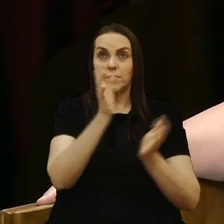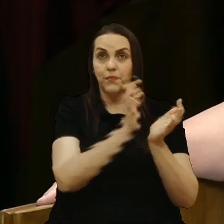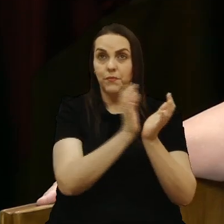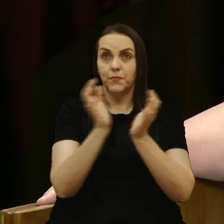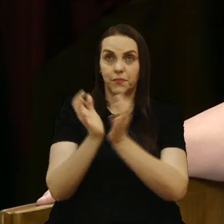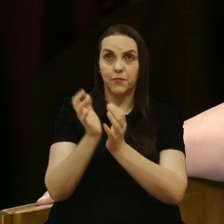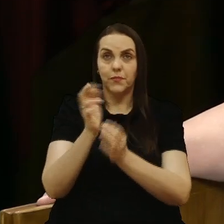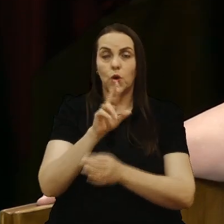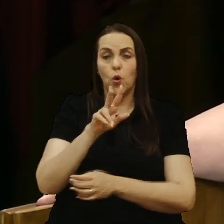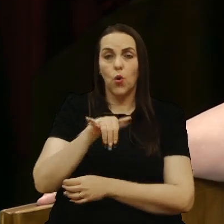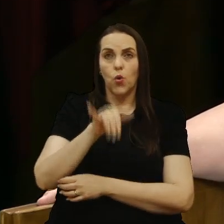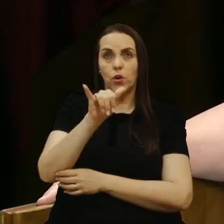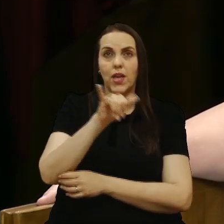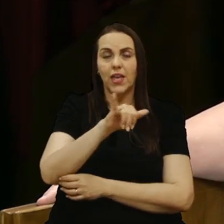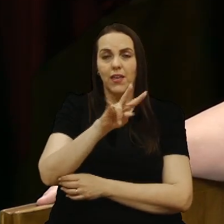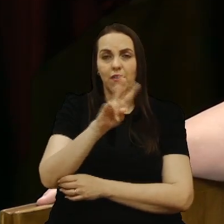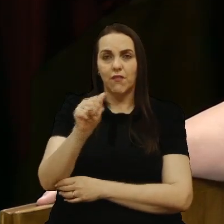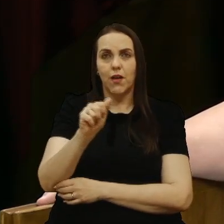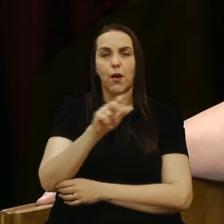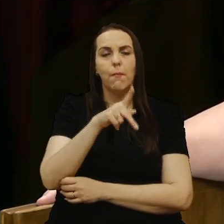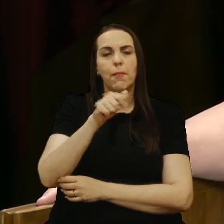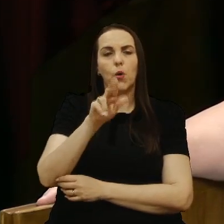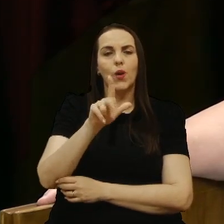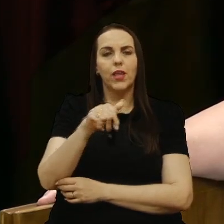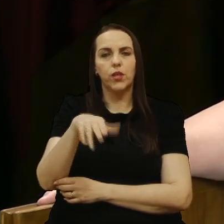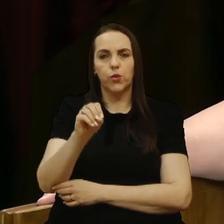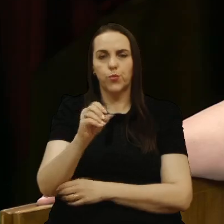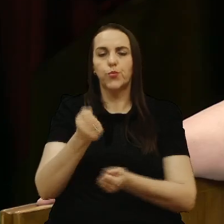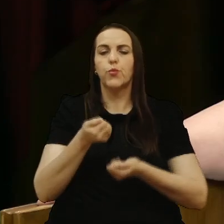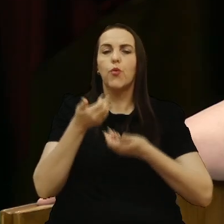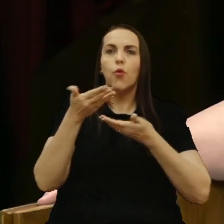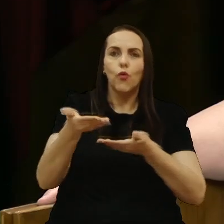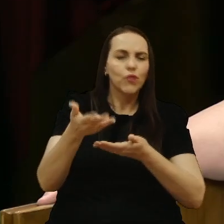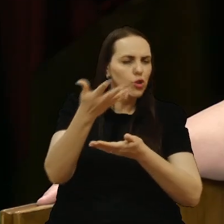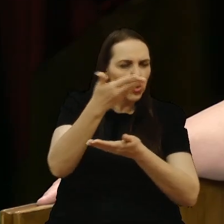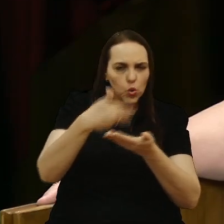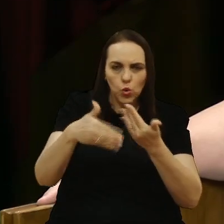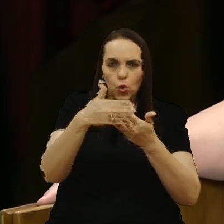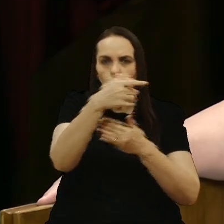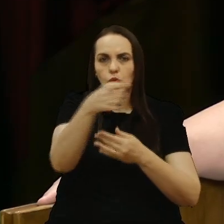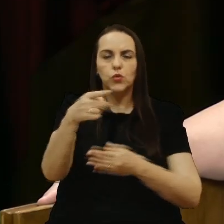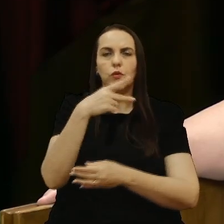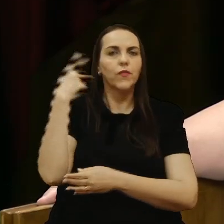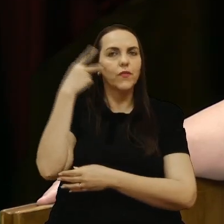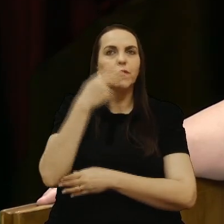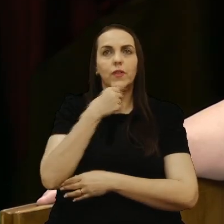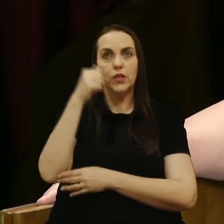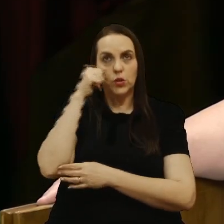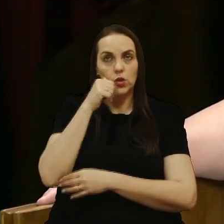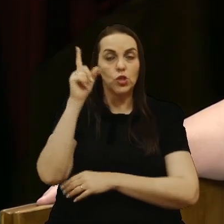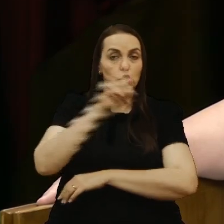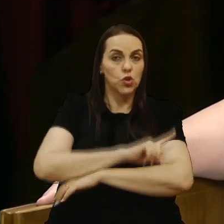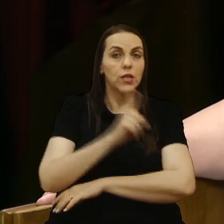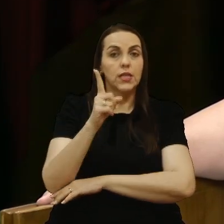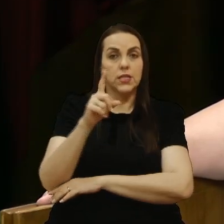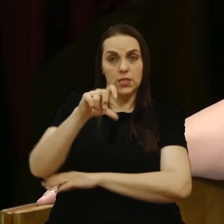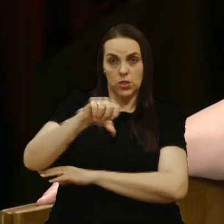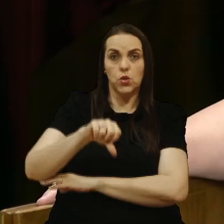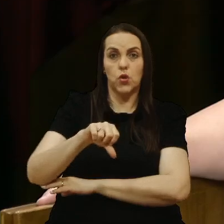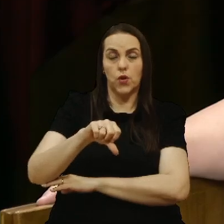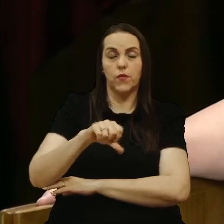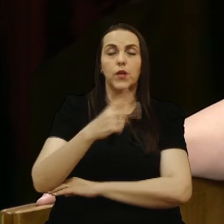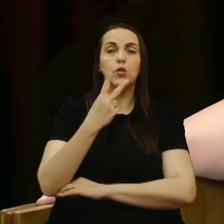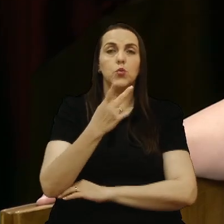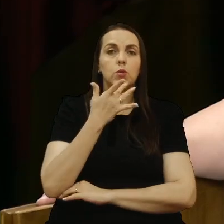Iva, o Paulinho, para estar entregando aqui um convite para todos os vereadores e as vereadoras, que no dia 19, às